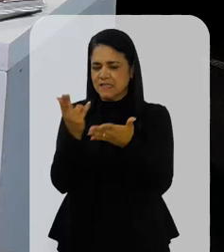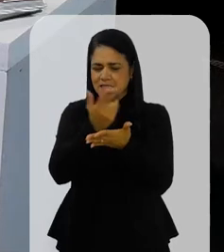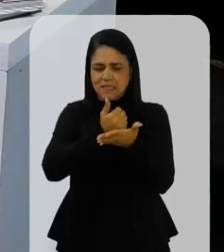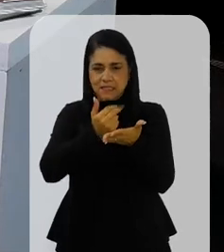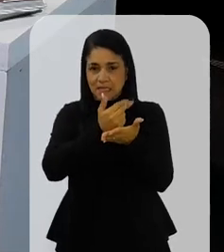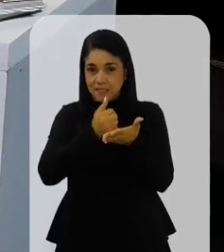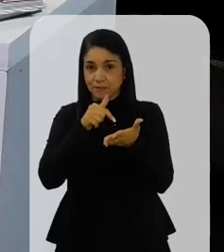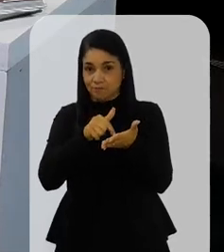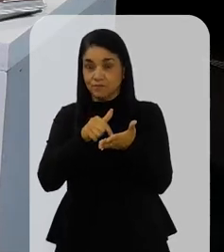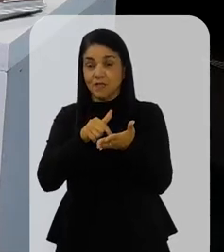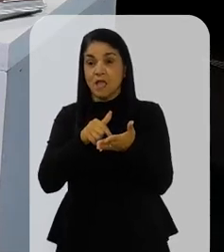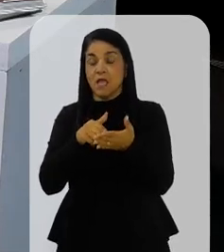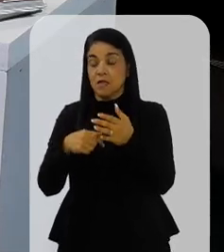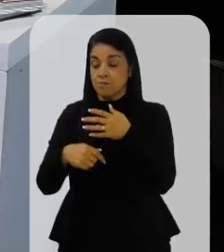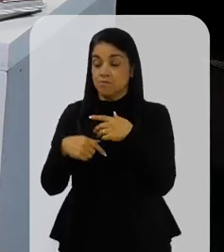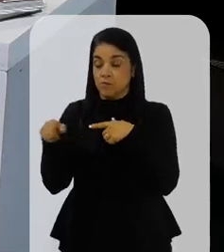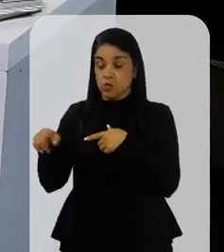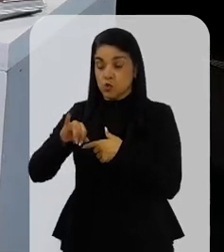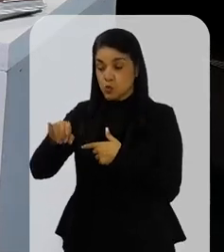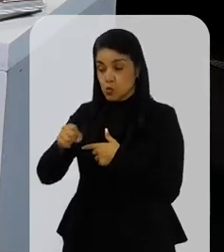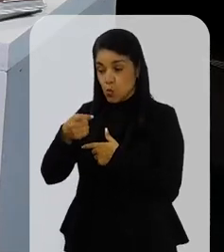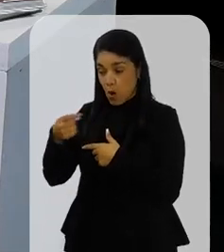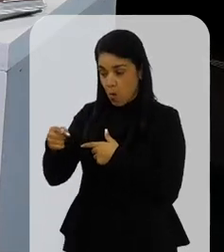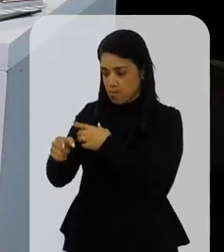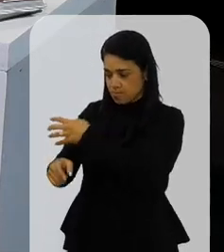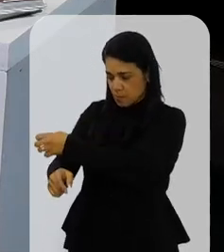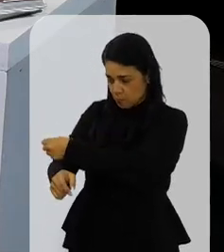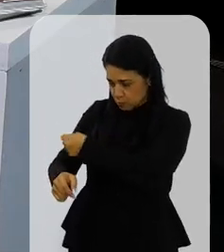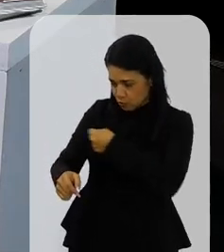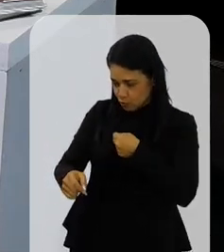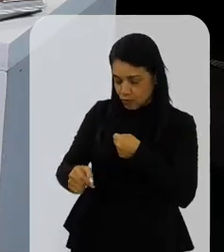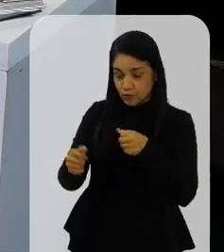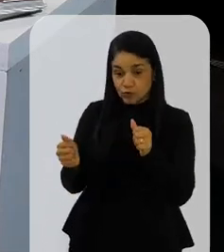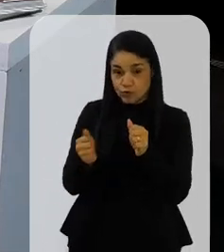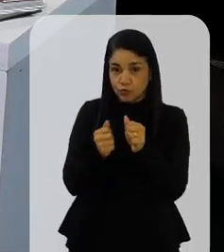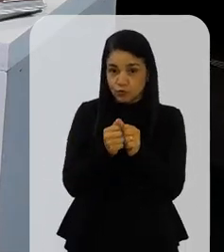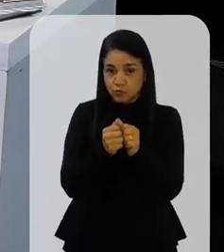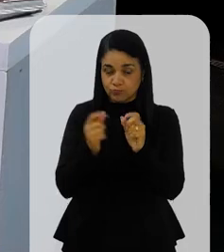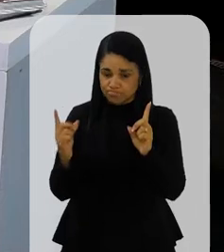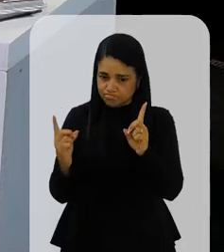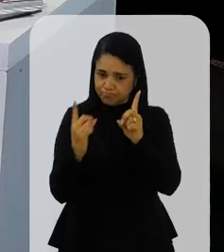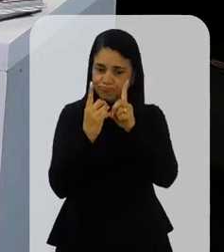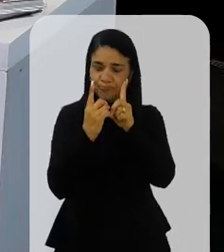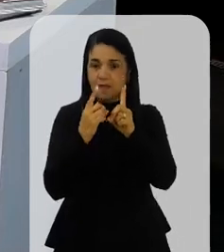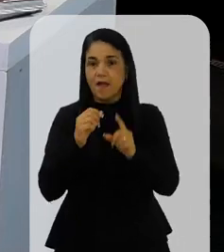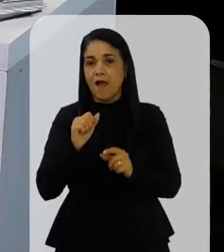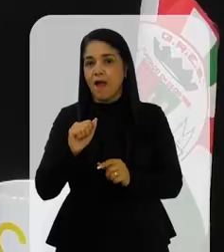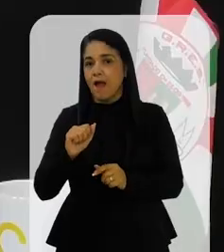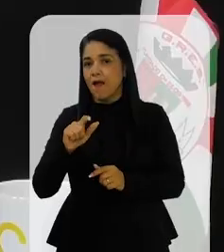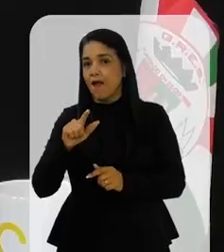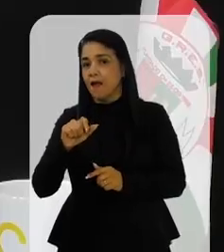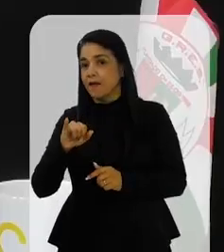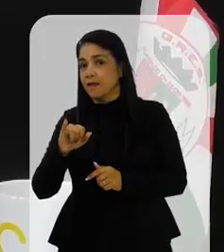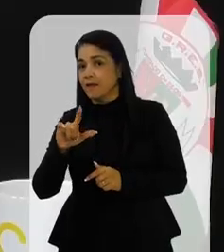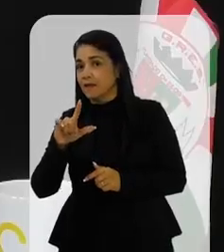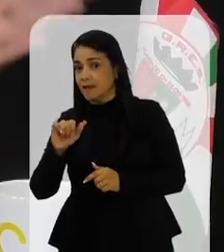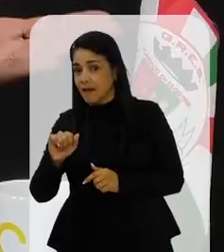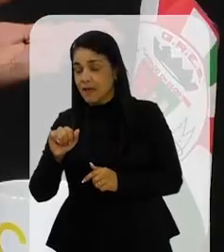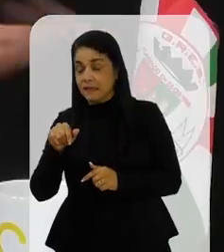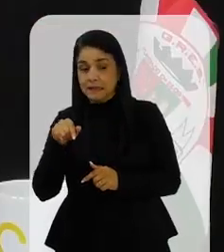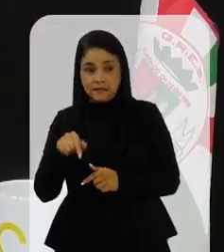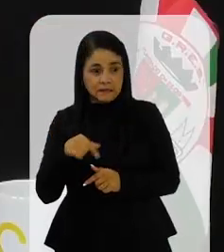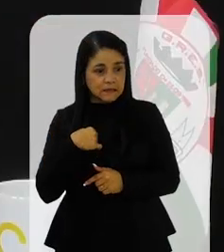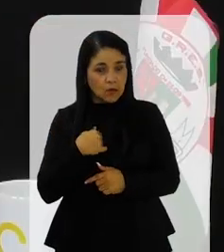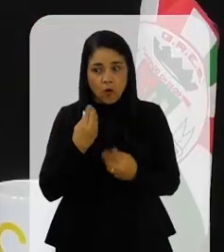Altamente, maravilhoso. Né? Aí ele me chamou, me puxou pelo braço na quadra, me botou em frente de quem? Do Laíla. E eu fiquei assim, meu Deus do céu,